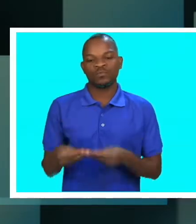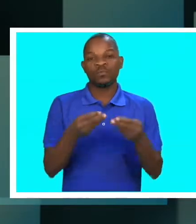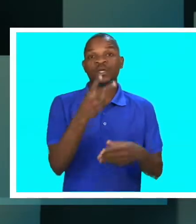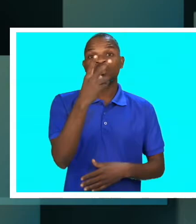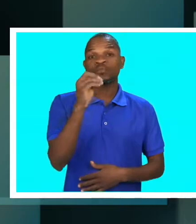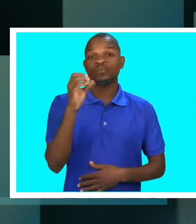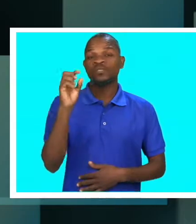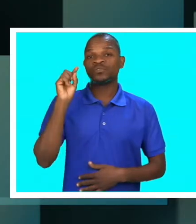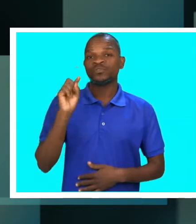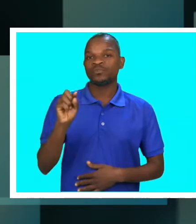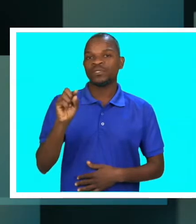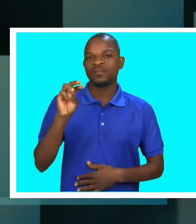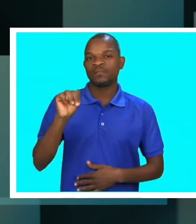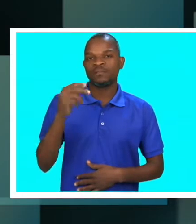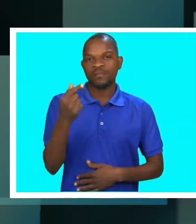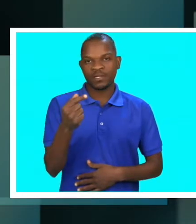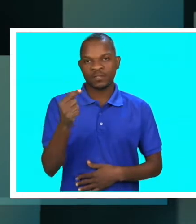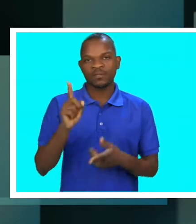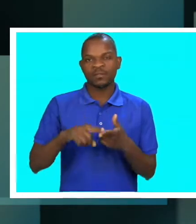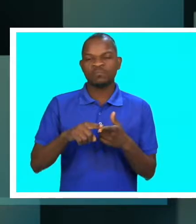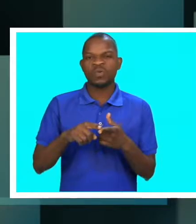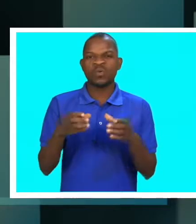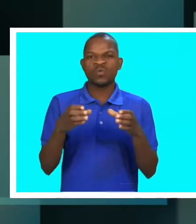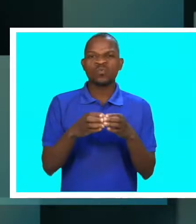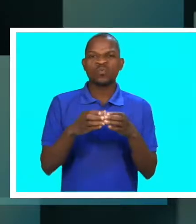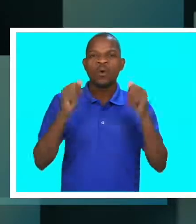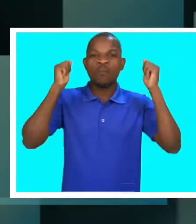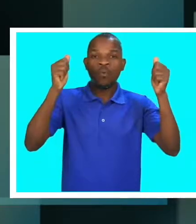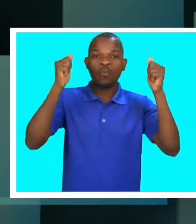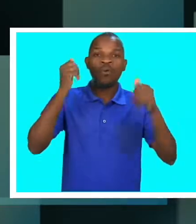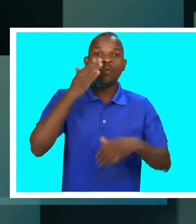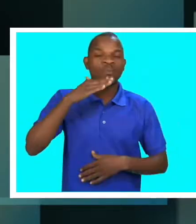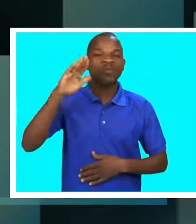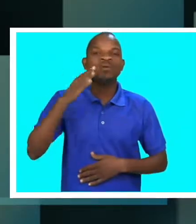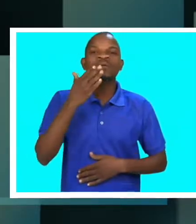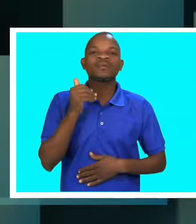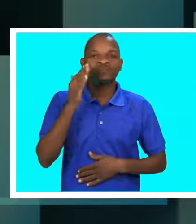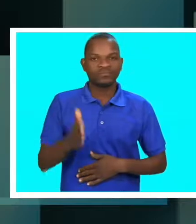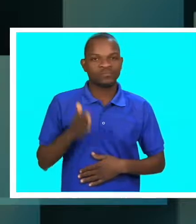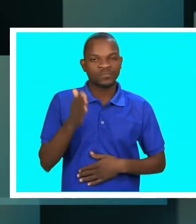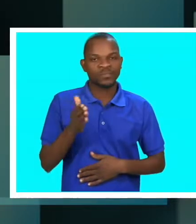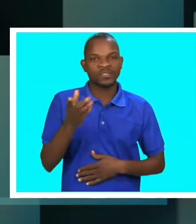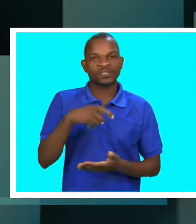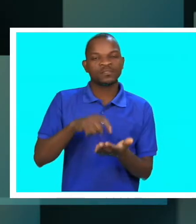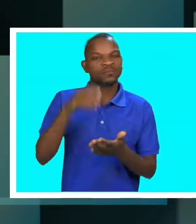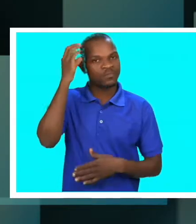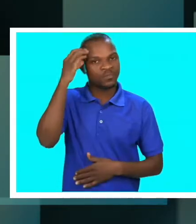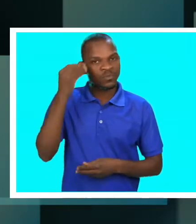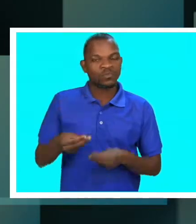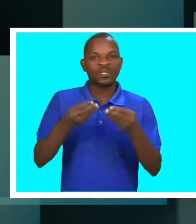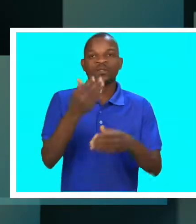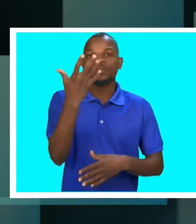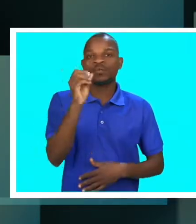200 mil meticais. O prémio de melhor clá que foi para o Ferroviário de Maputo, com 50